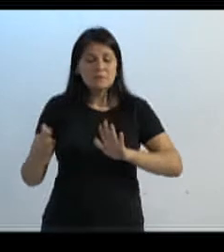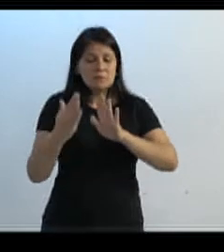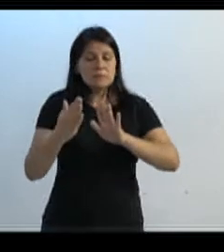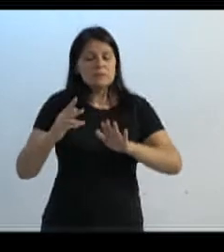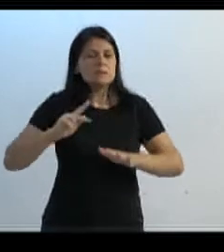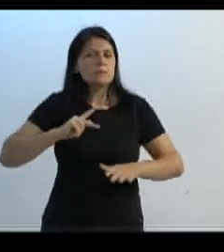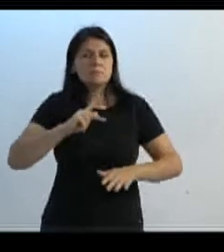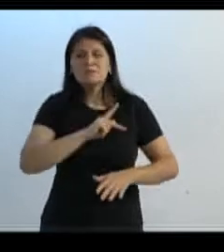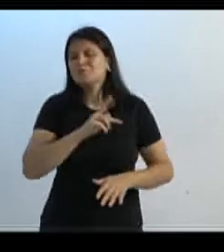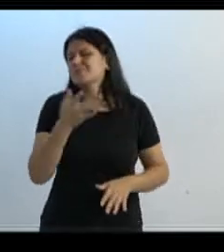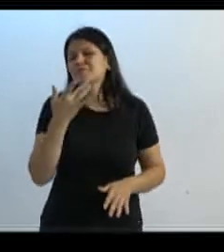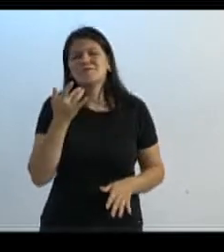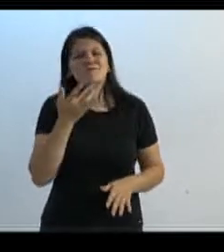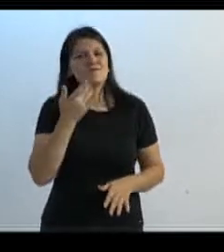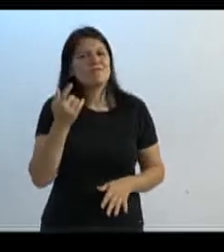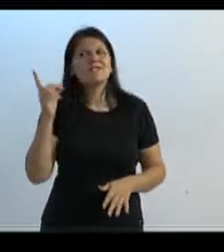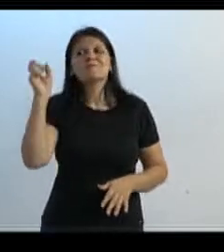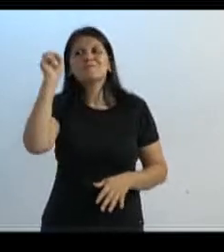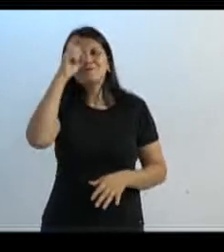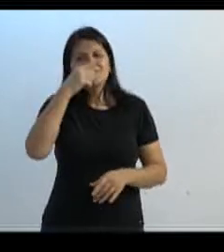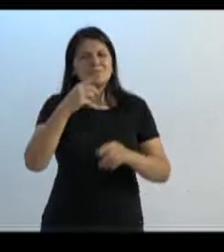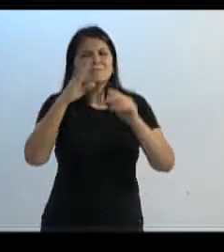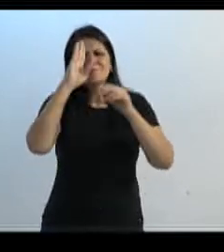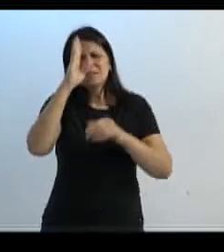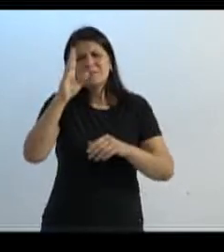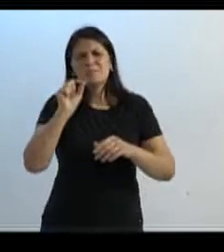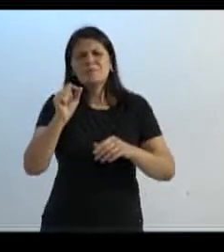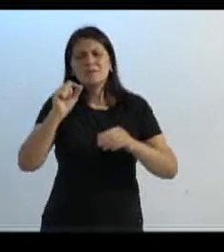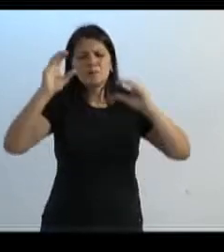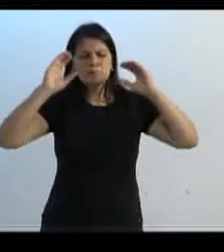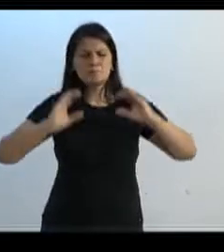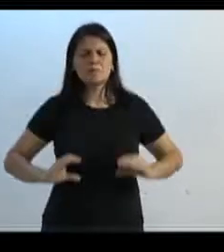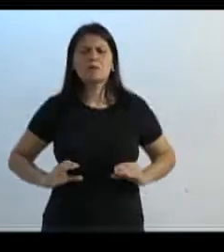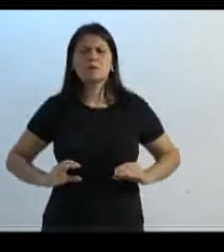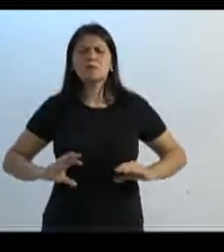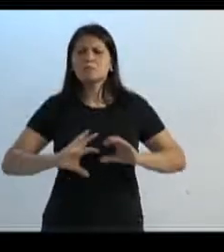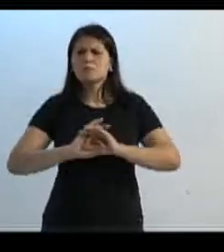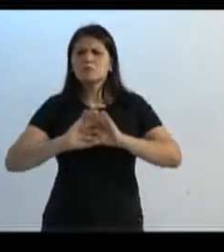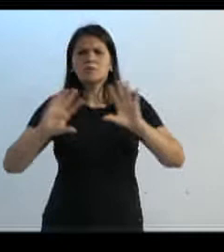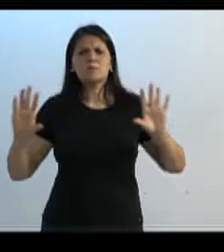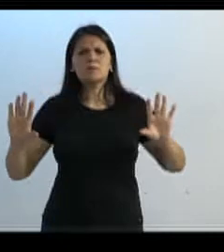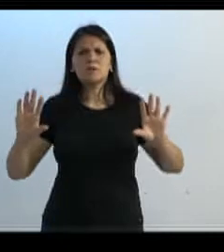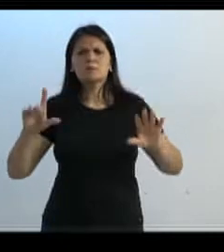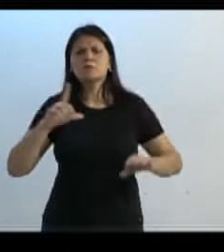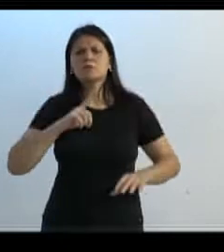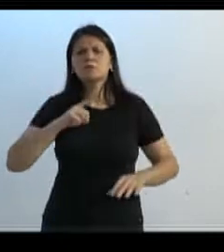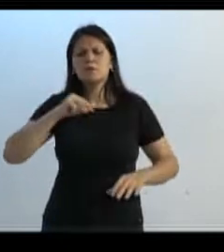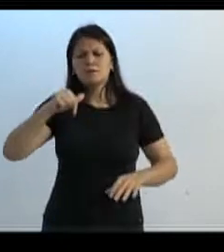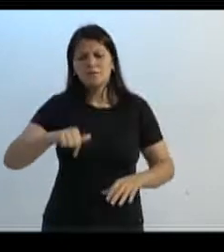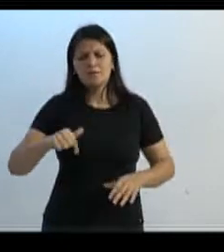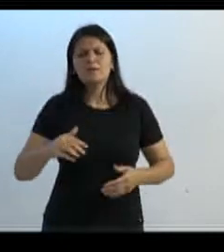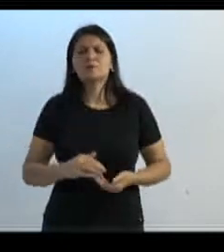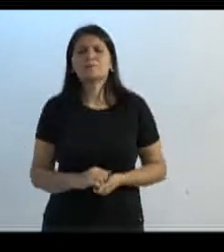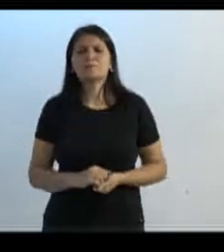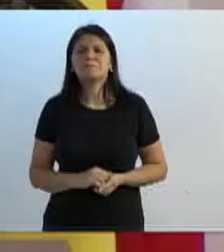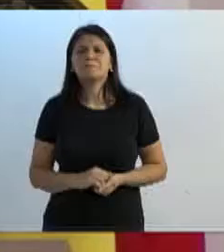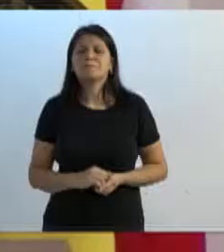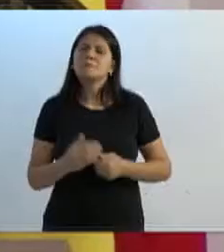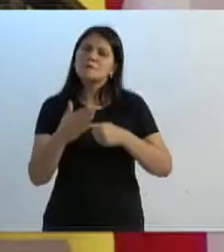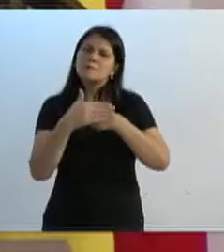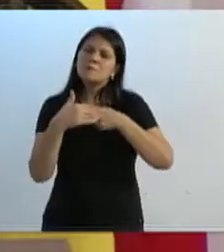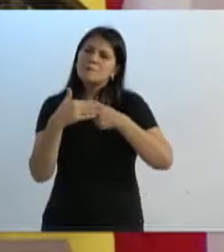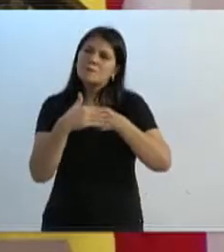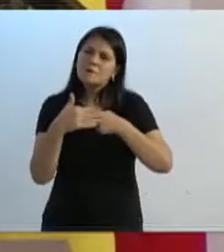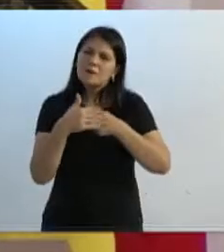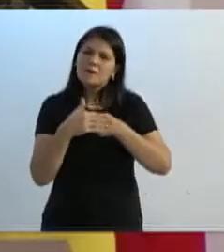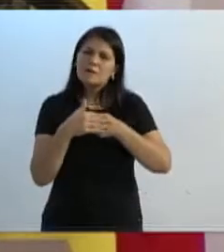que são difíceis, principalmente quando você tem uma postura aqui de vanguarda, uma postura independente, que é a postura que eu tenho nessa Casa Legislativa. E com muito carinho coloco